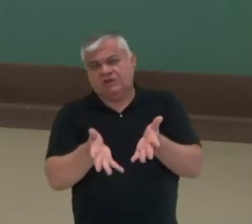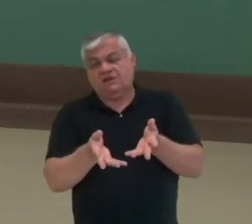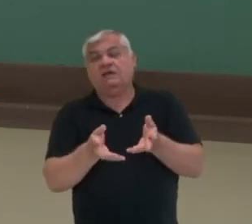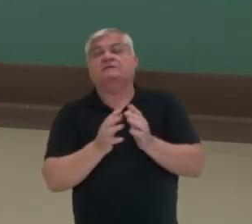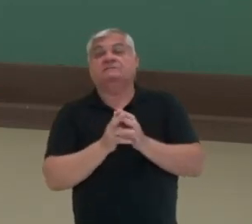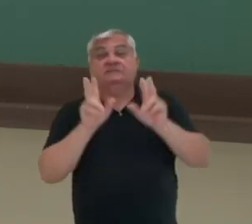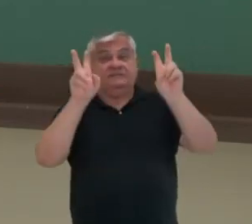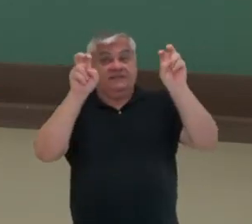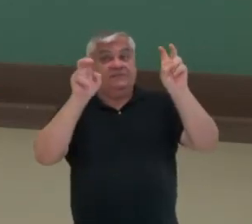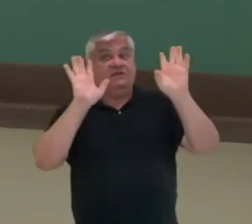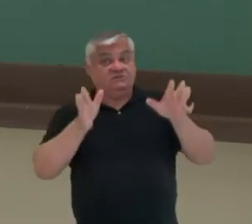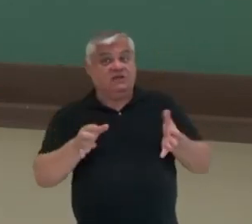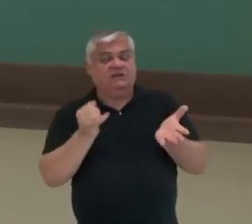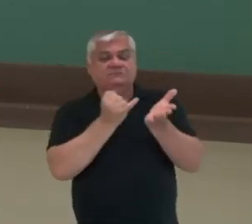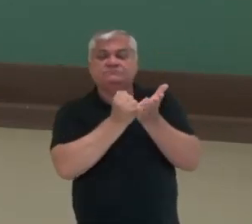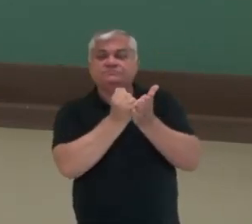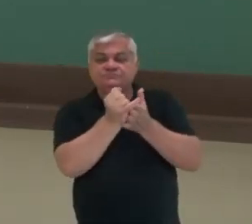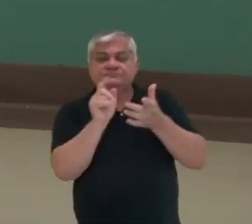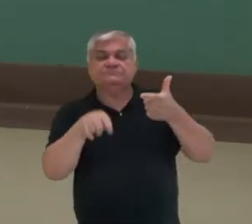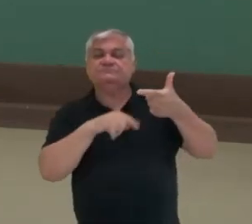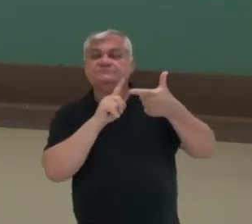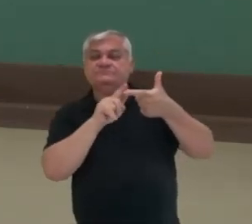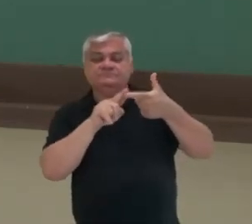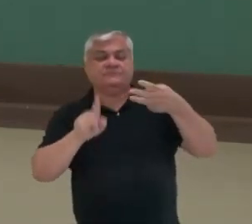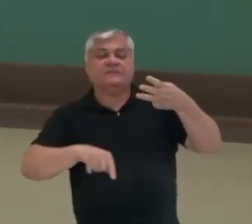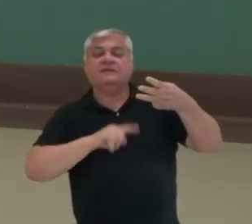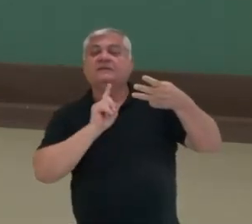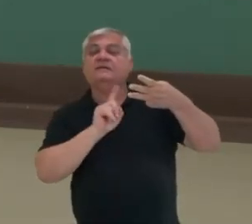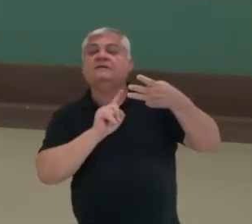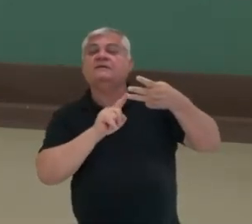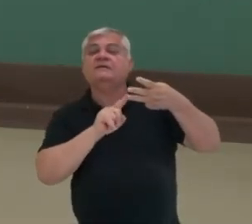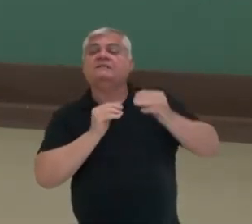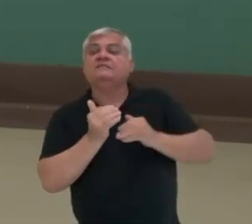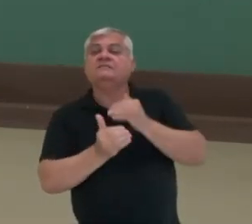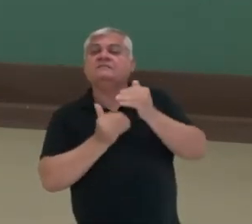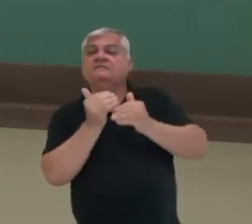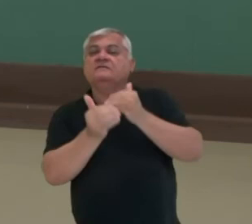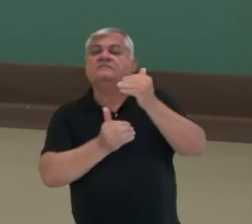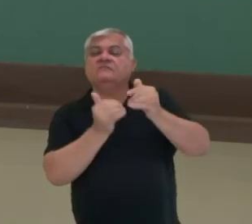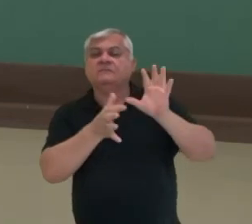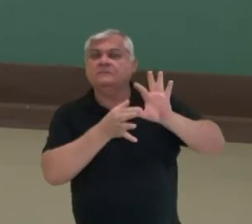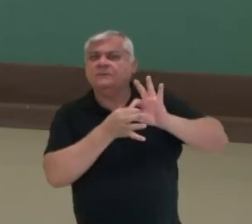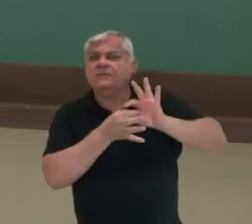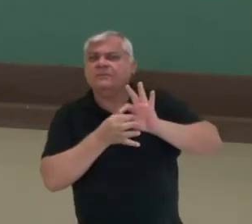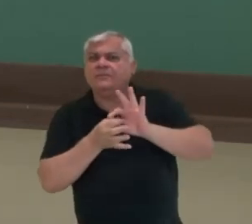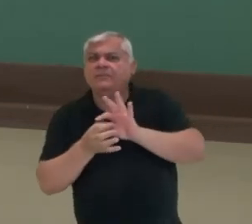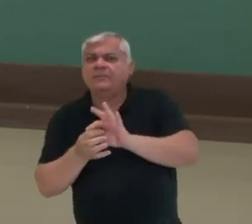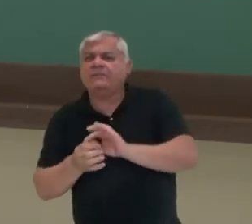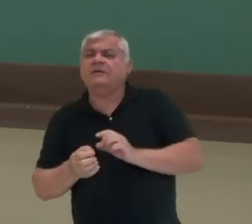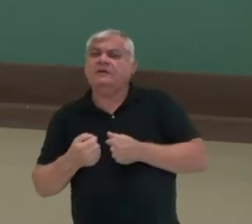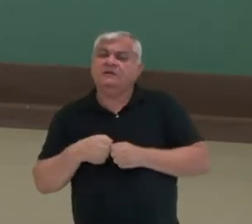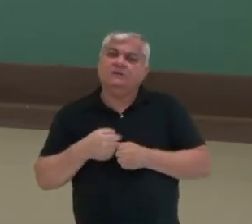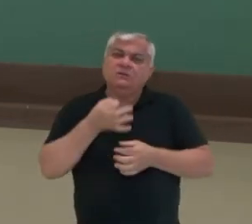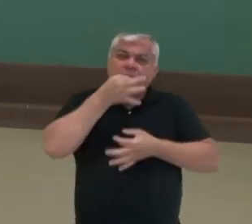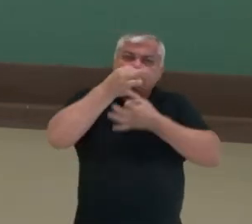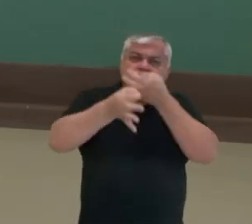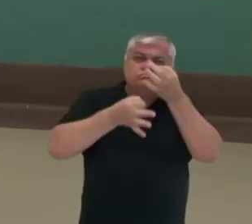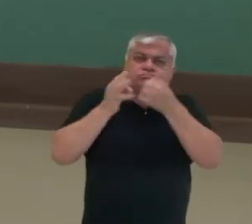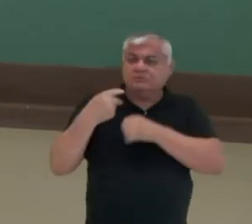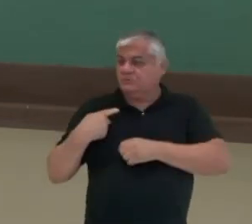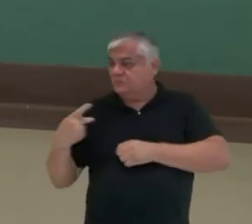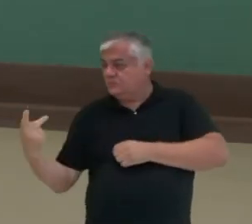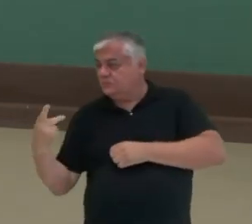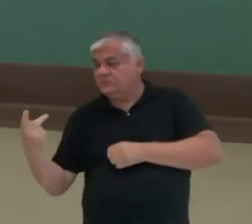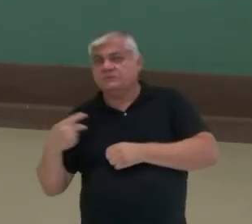tese. No desenvolvimento você continua agora colocando os 2 argumentos pelo menos, e